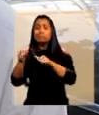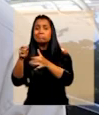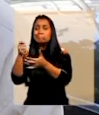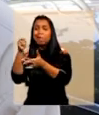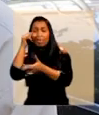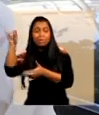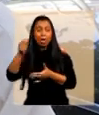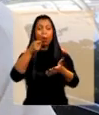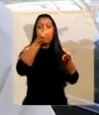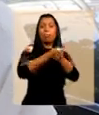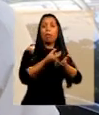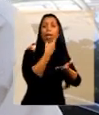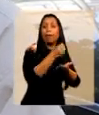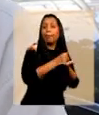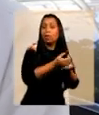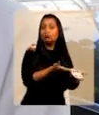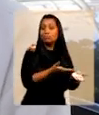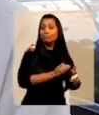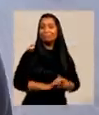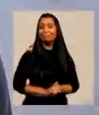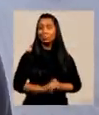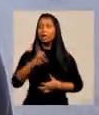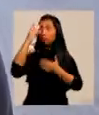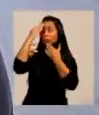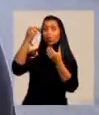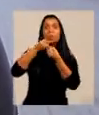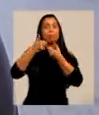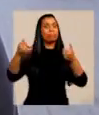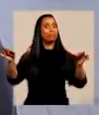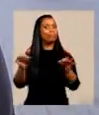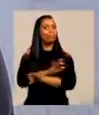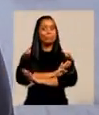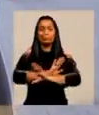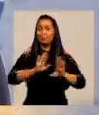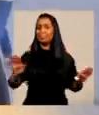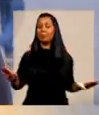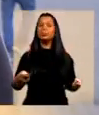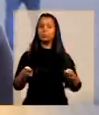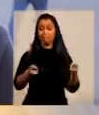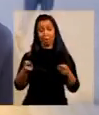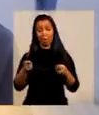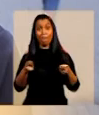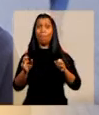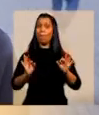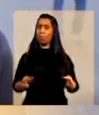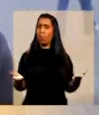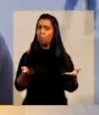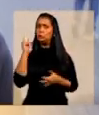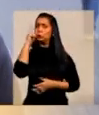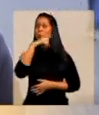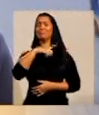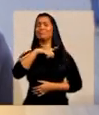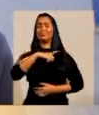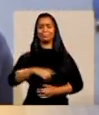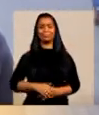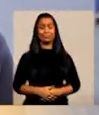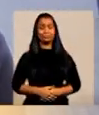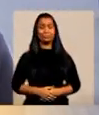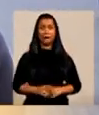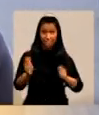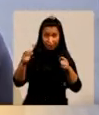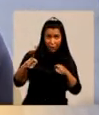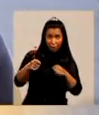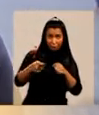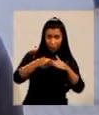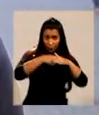comprar no supermercado para comprar o remédio. Graças a Deus está tudo em dia. Tem que ser mais controlada, né? Porque hoje em dia está bem difícil.